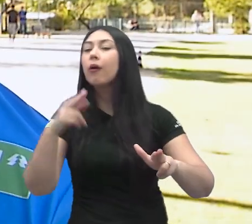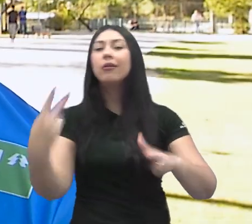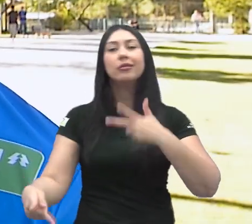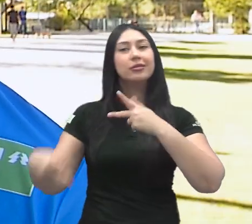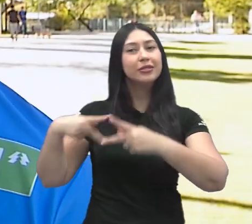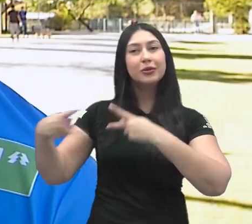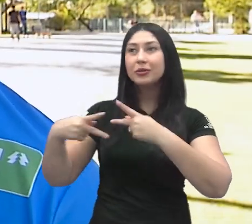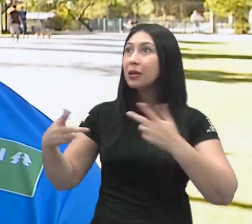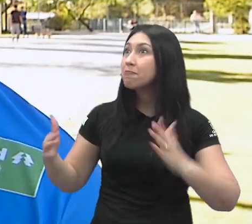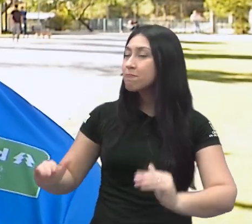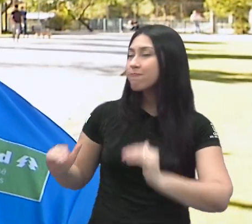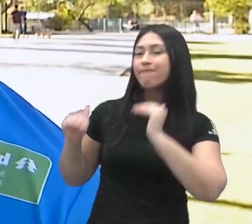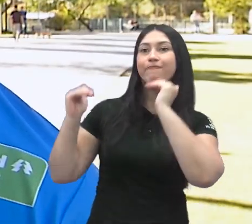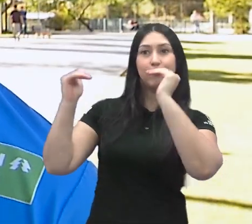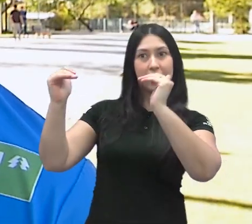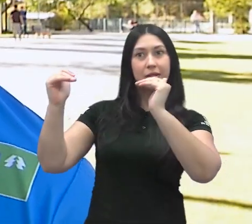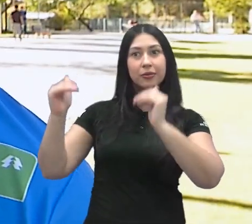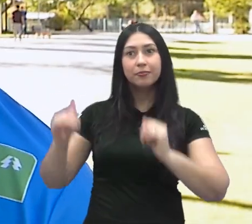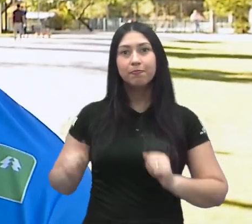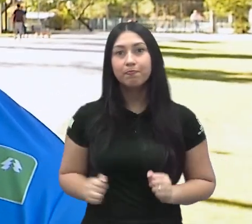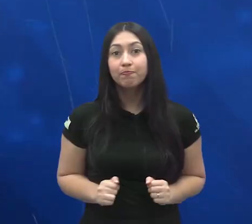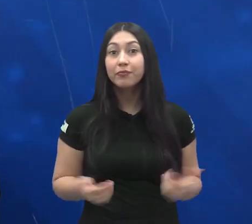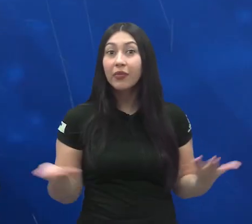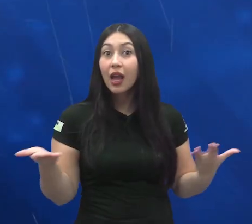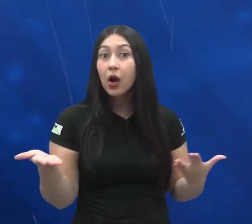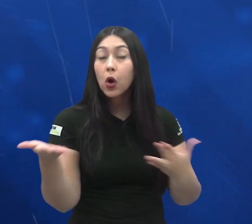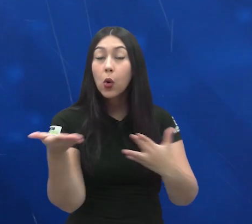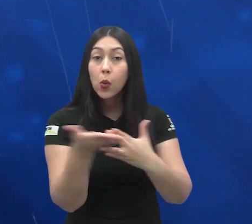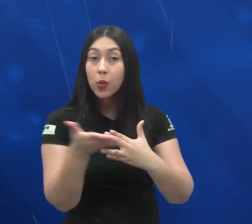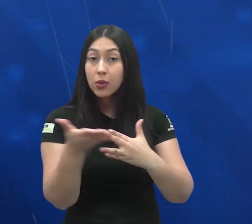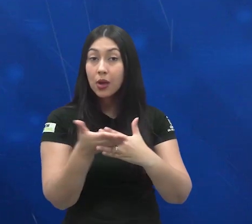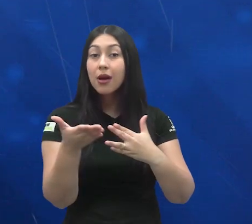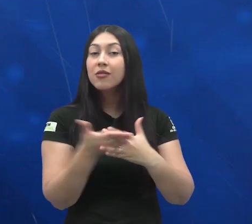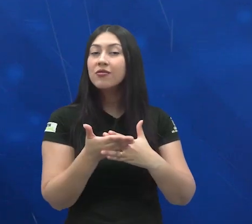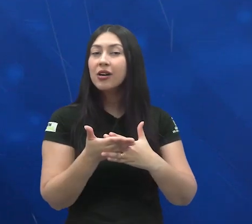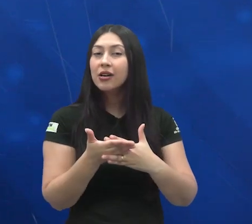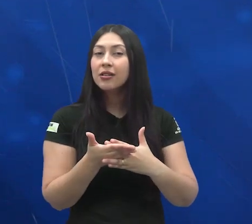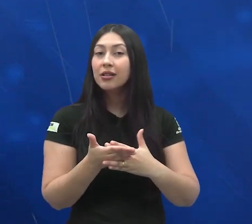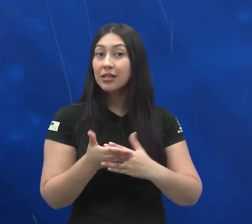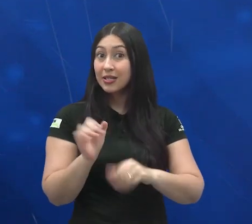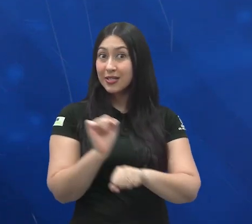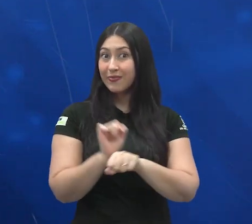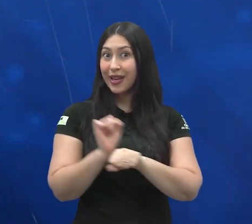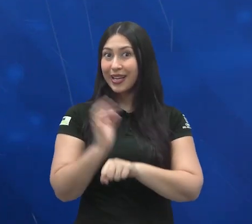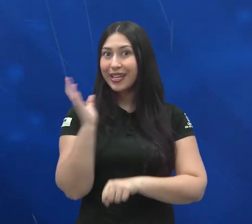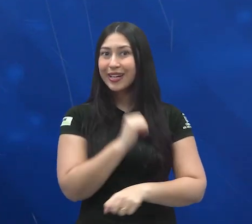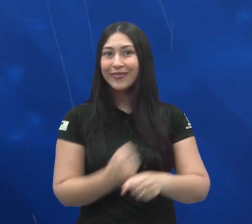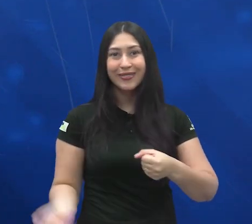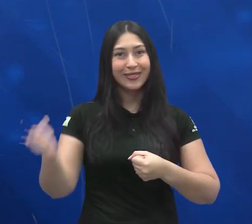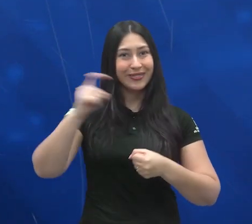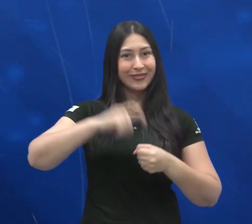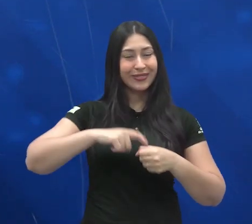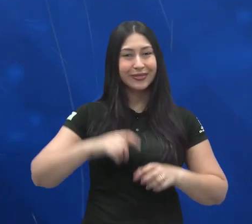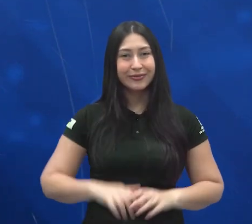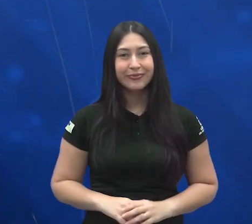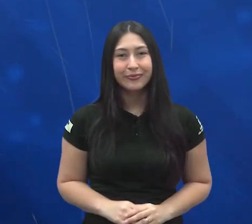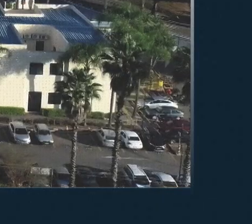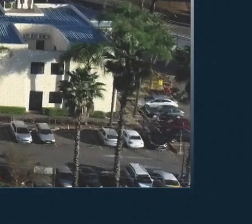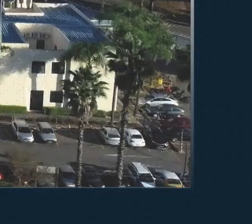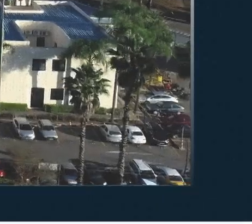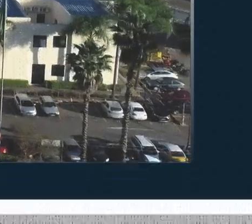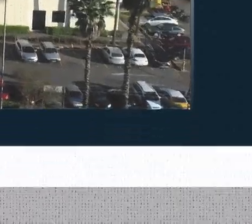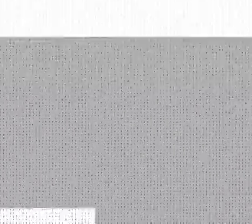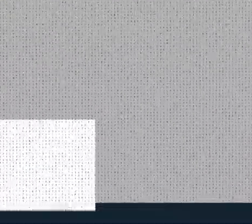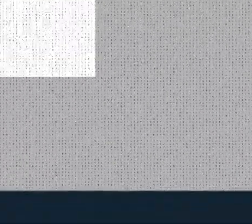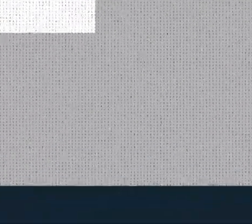São José é fora do comum na parte do esporte. Primeiro intervalo aqui no Ação Parlamentar. Não saia daí que já nós voltamos.